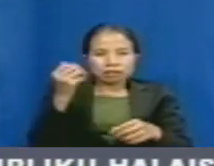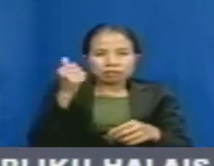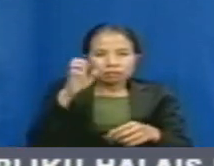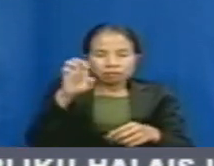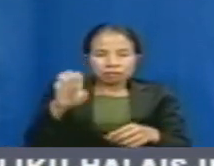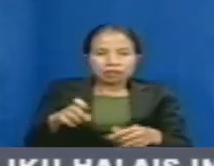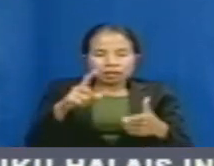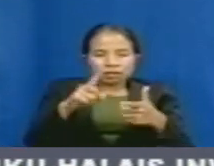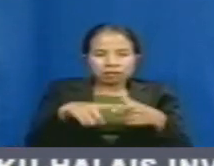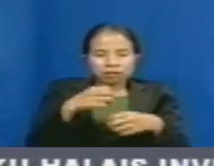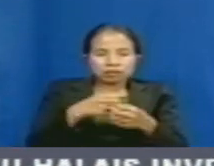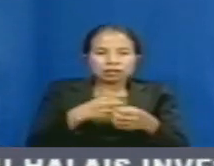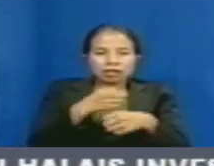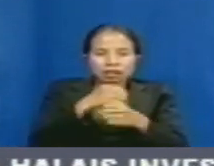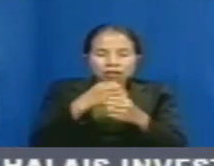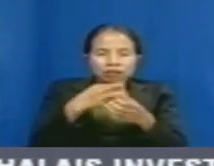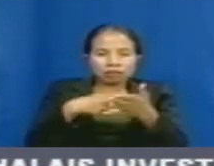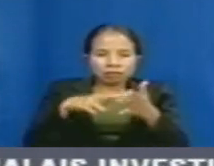Estatal, molocalo aprovação.